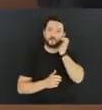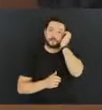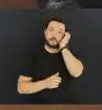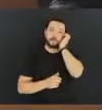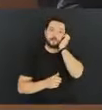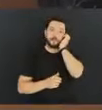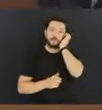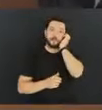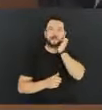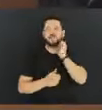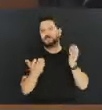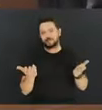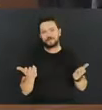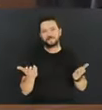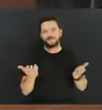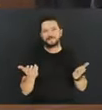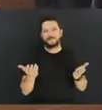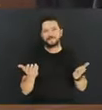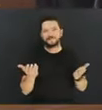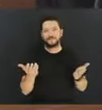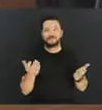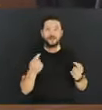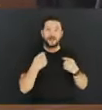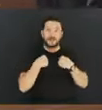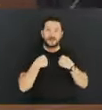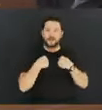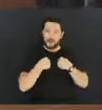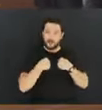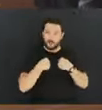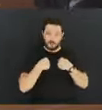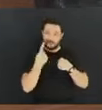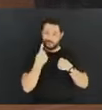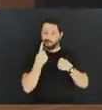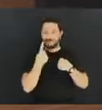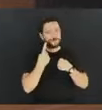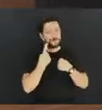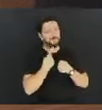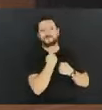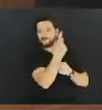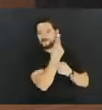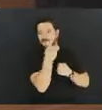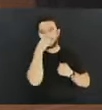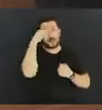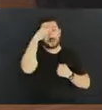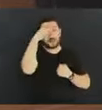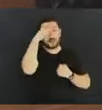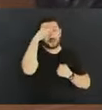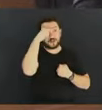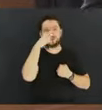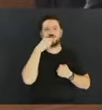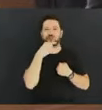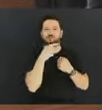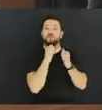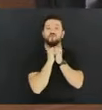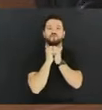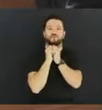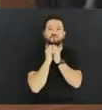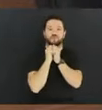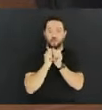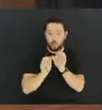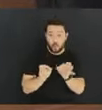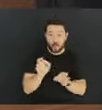da Casa, vereador Tico Kuzma, que gentilmente solicitou esse espaço para que as representantes da